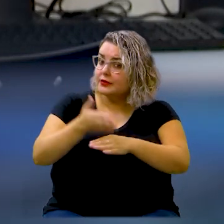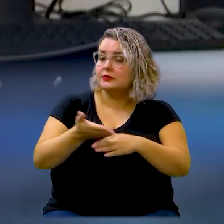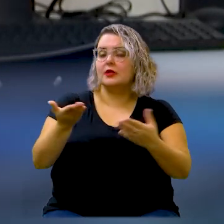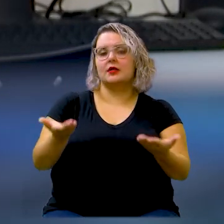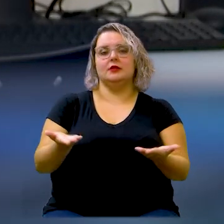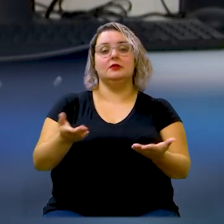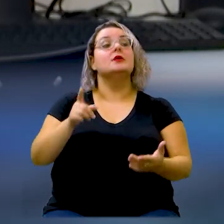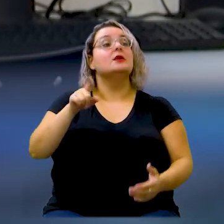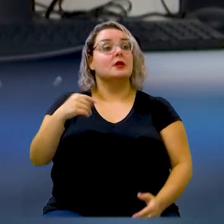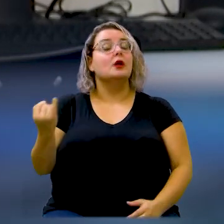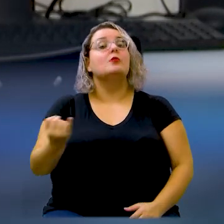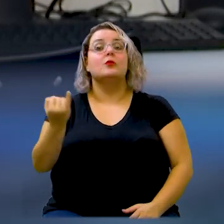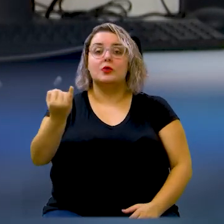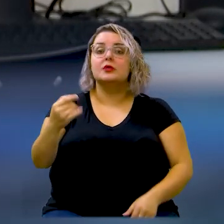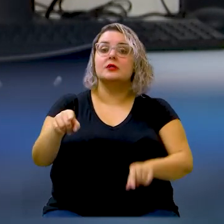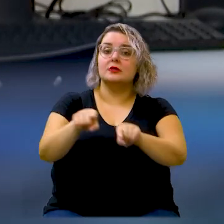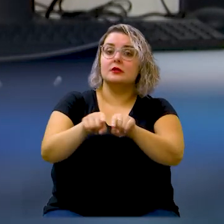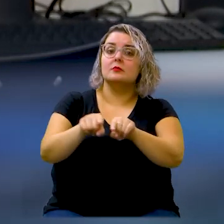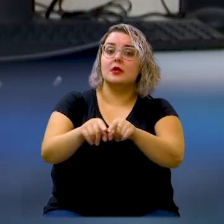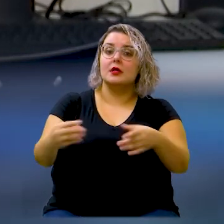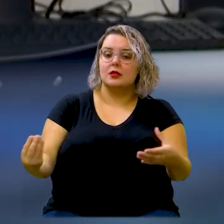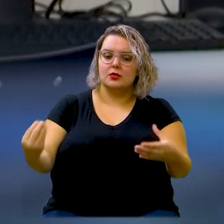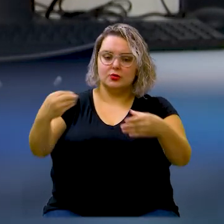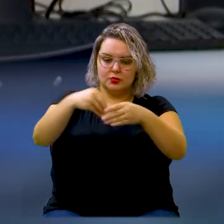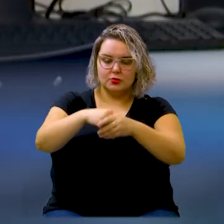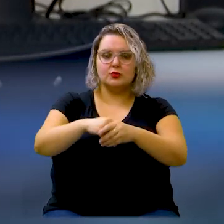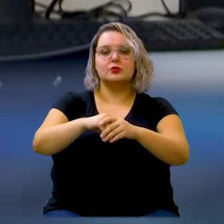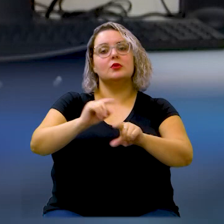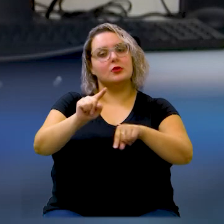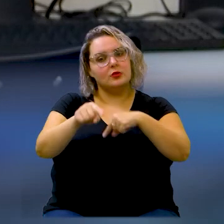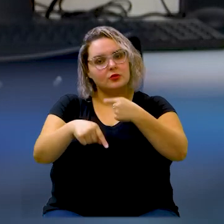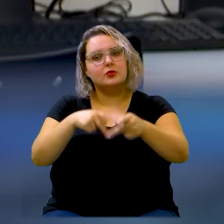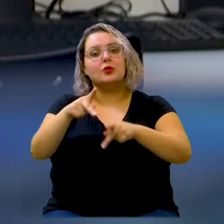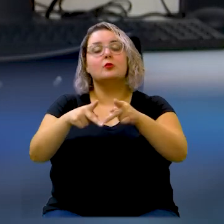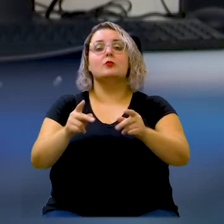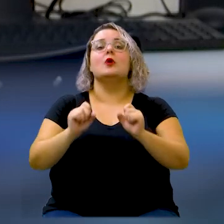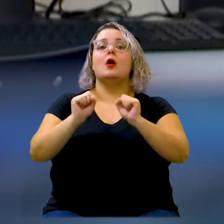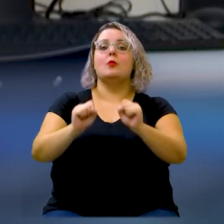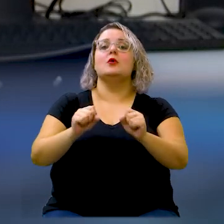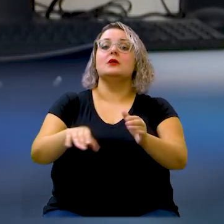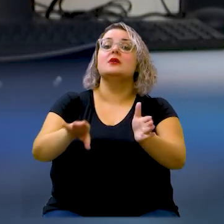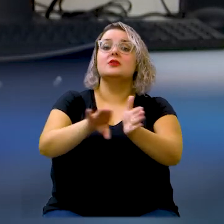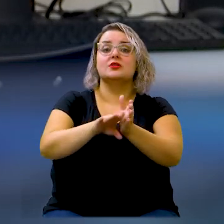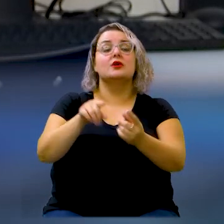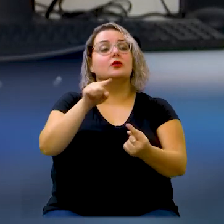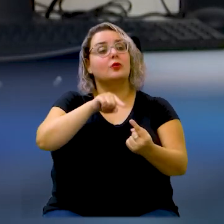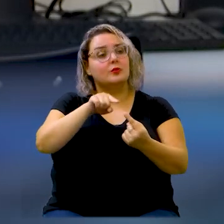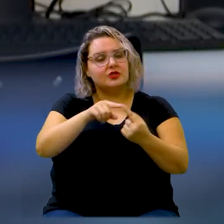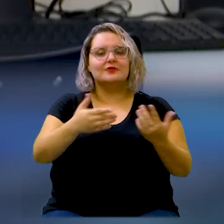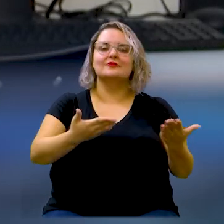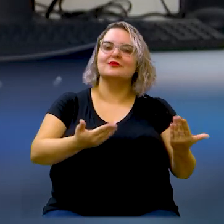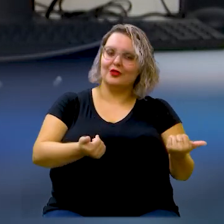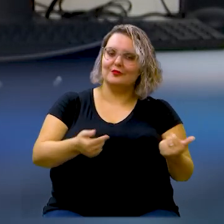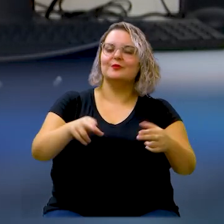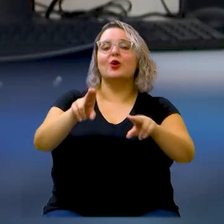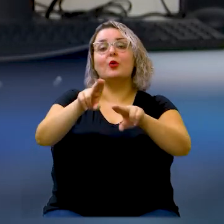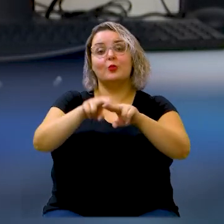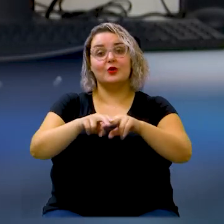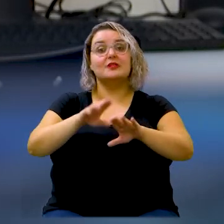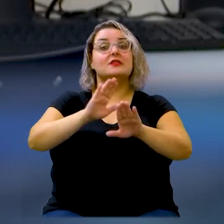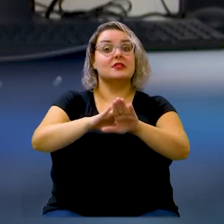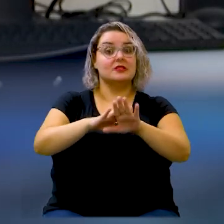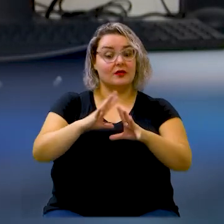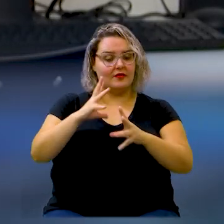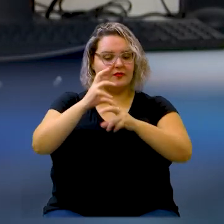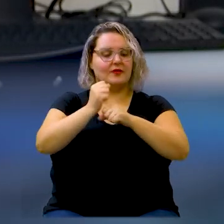muito importante também a gente inserir esses outros públicos para poder chegar até o jovem também. Então, por isso que a Ação Forte ao longo